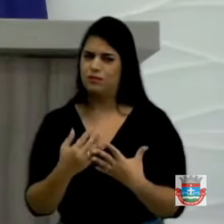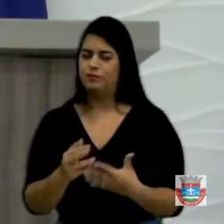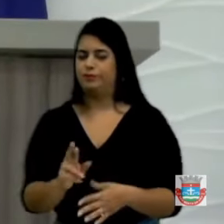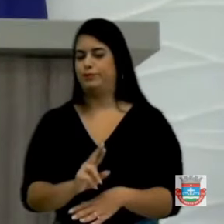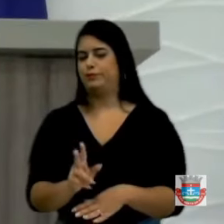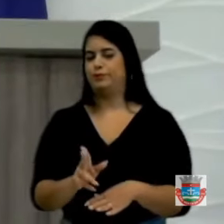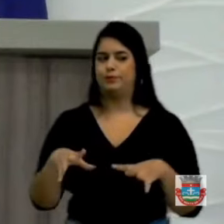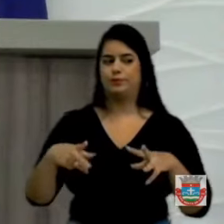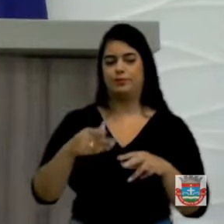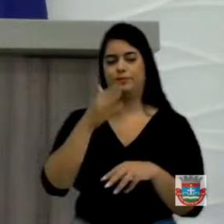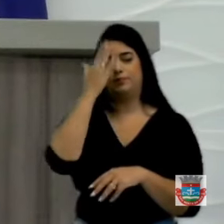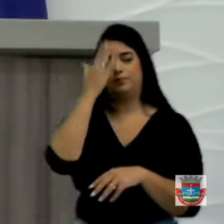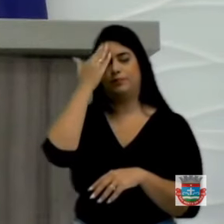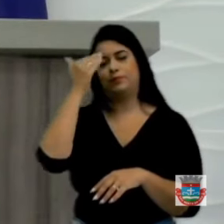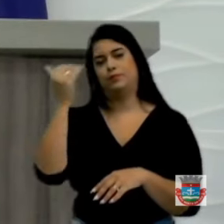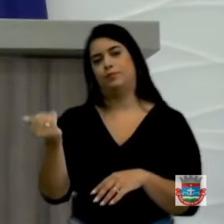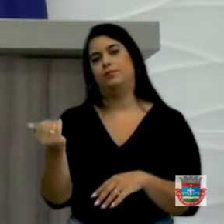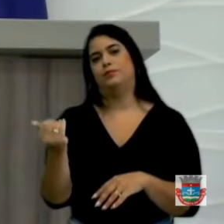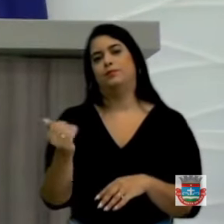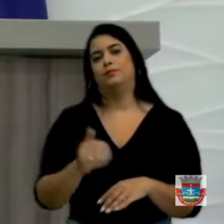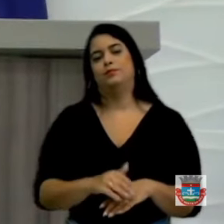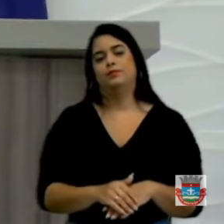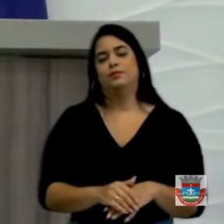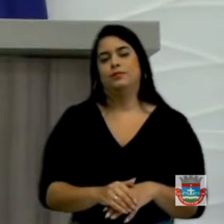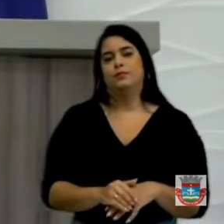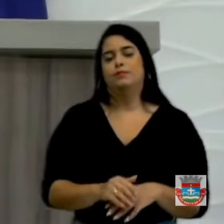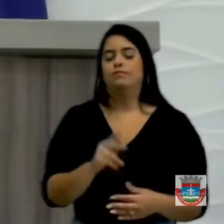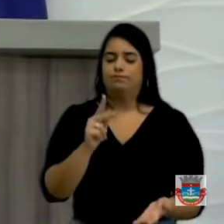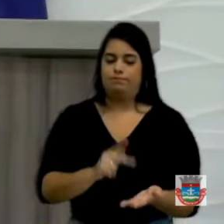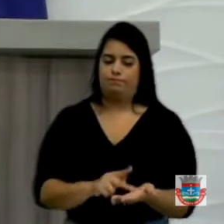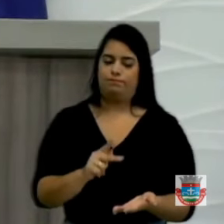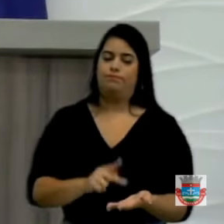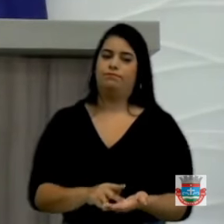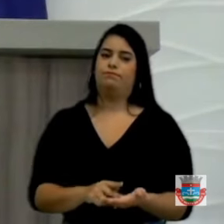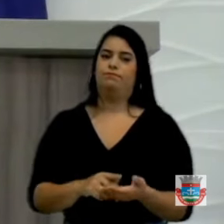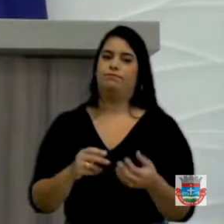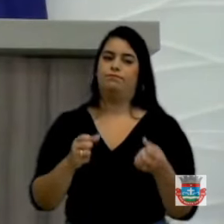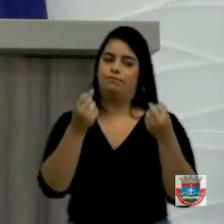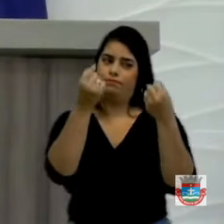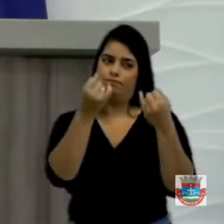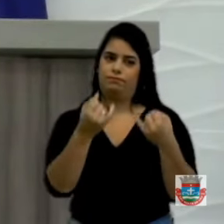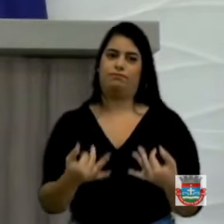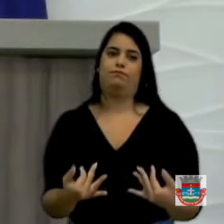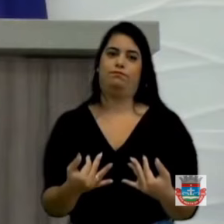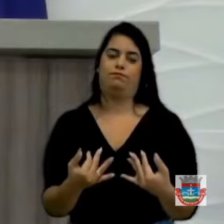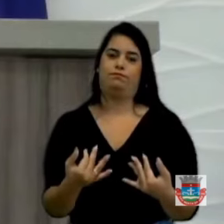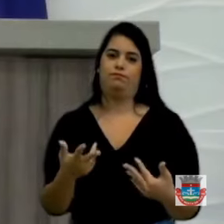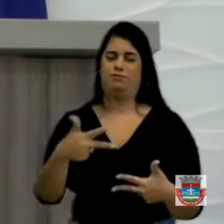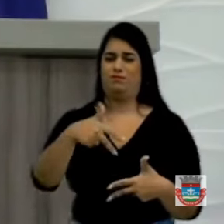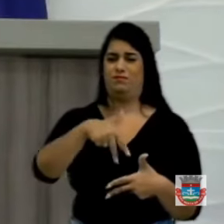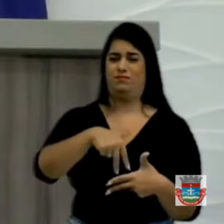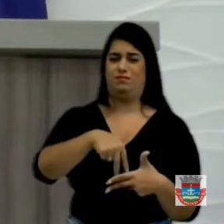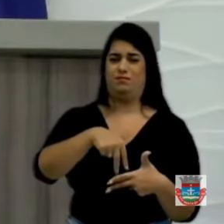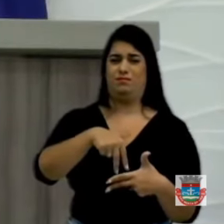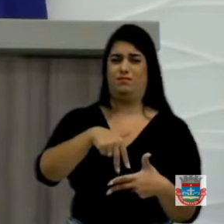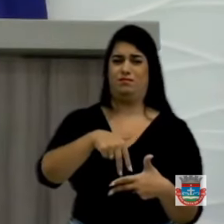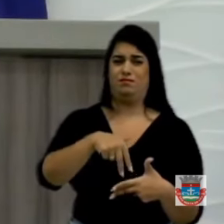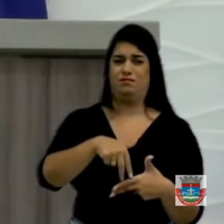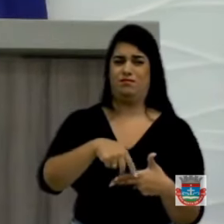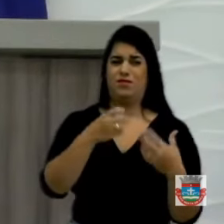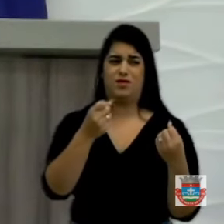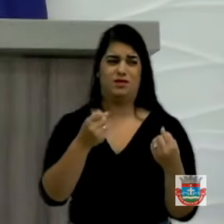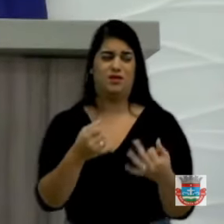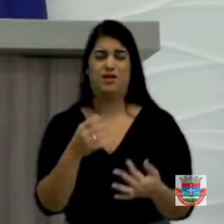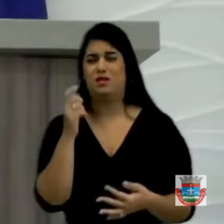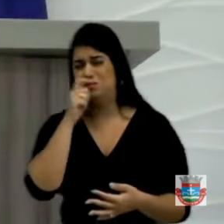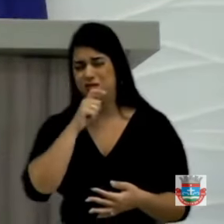Todo mundo sabe disso. Essa é a verdade. Não adianta chegar aqui, querer tapar o sol com a peneira,